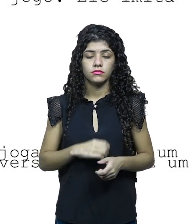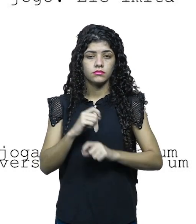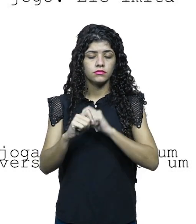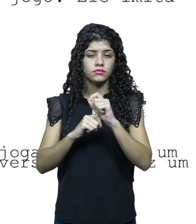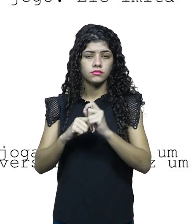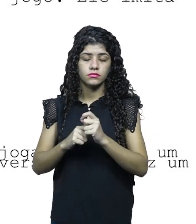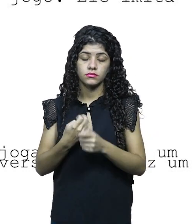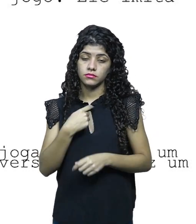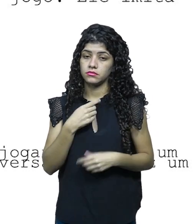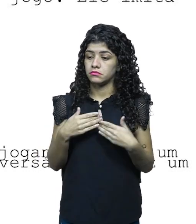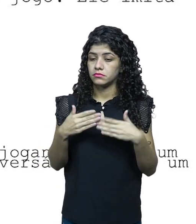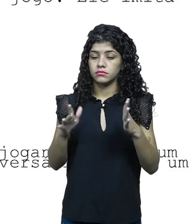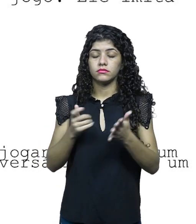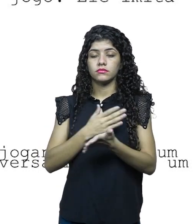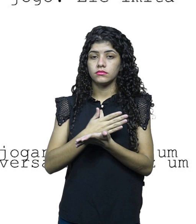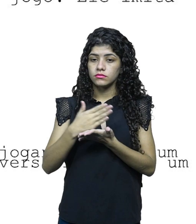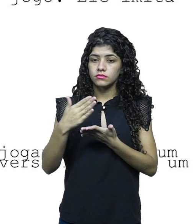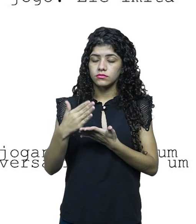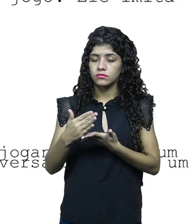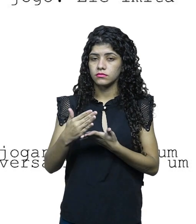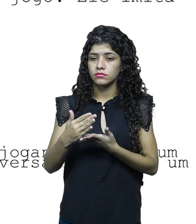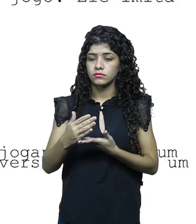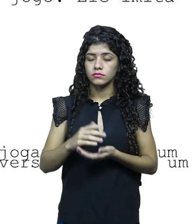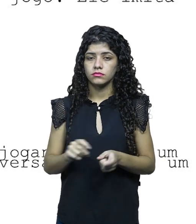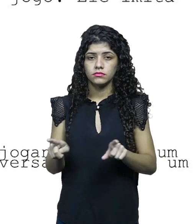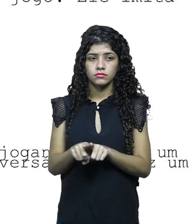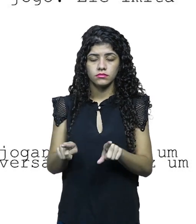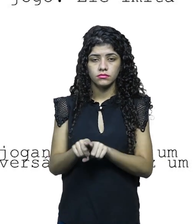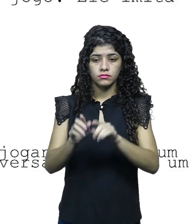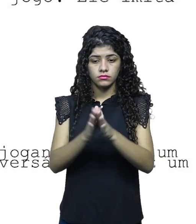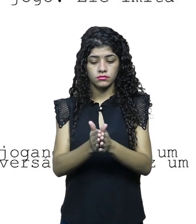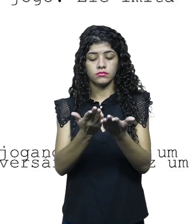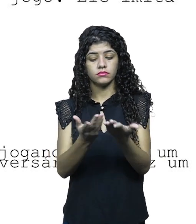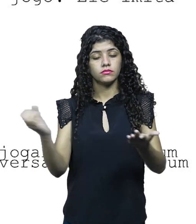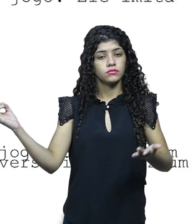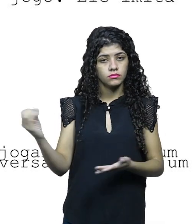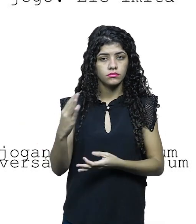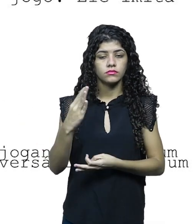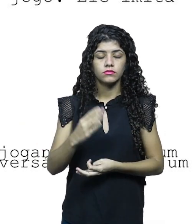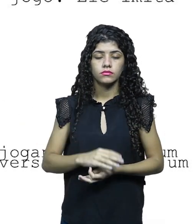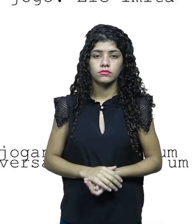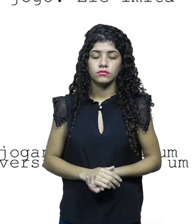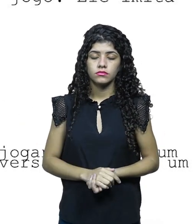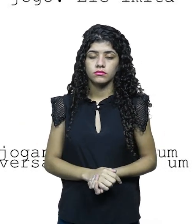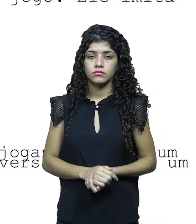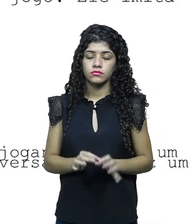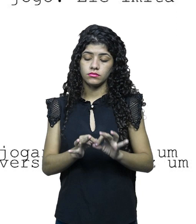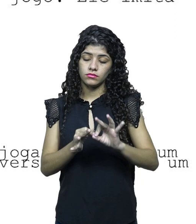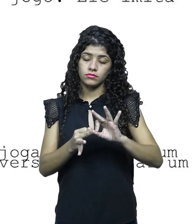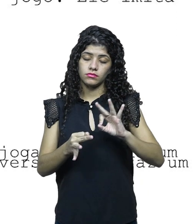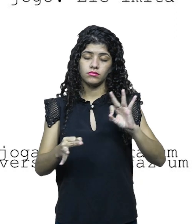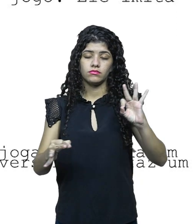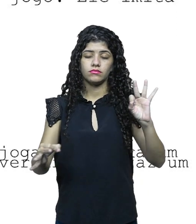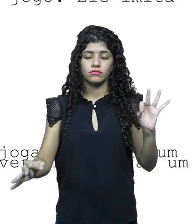que eu abro, em vez de também de abrir um outro cabeçalho por extenso